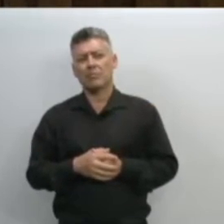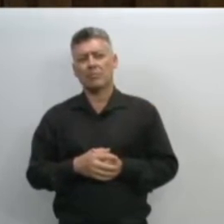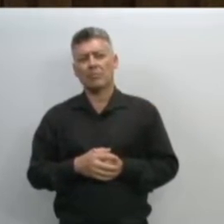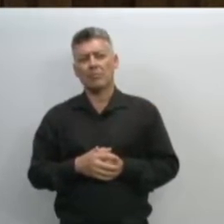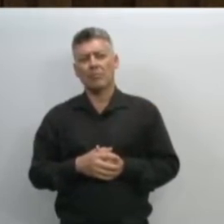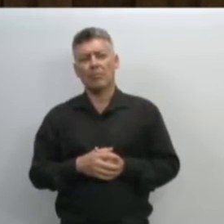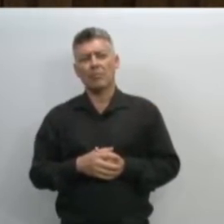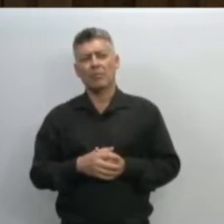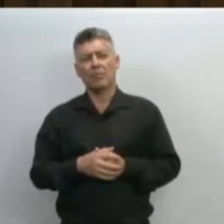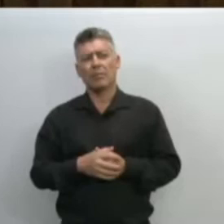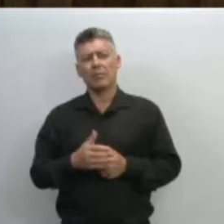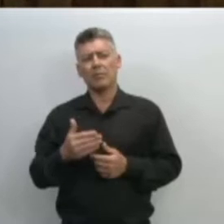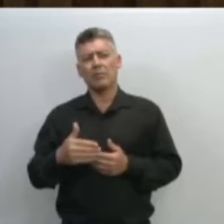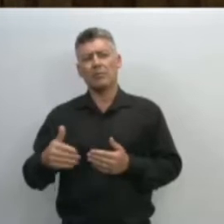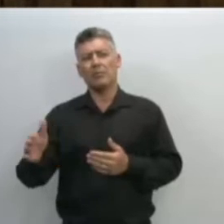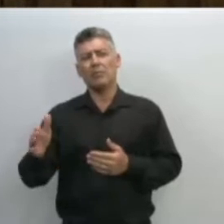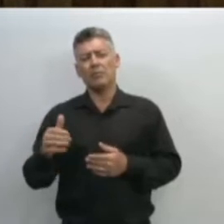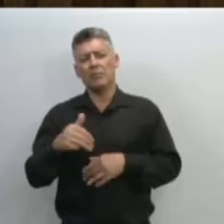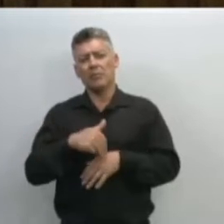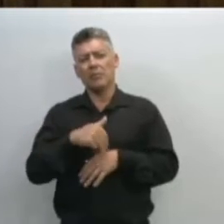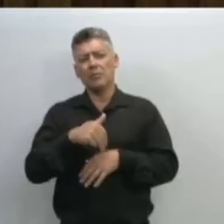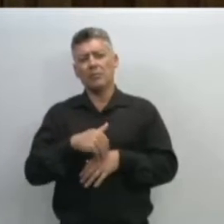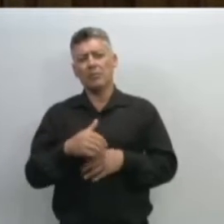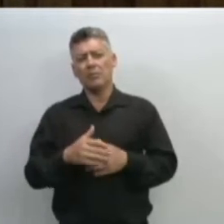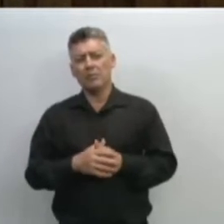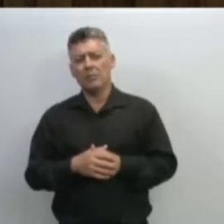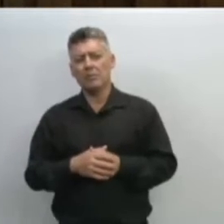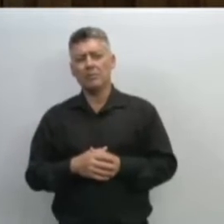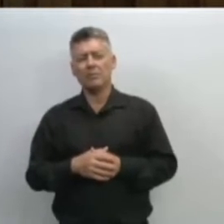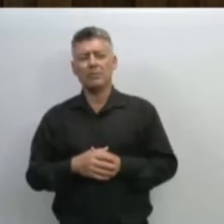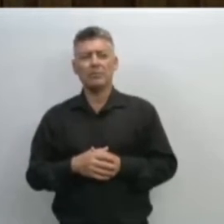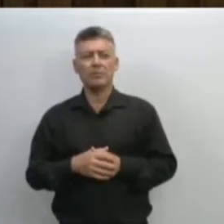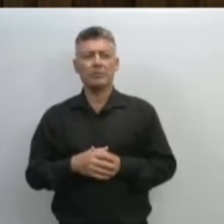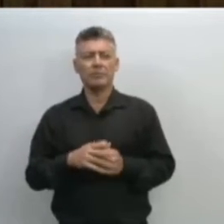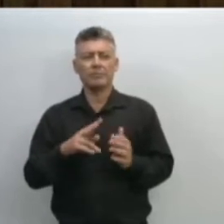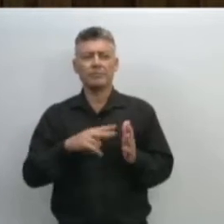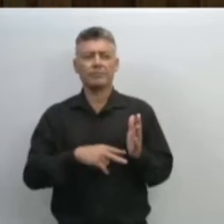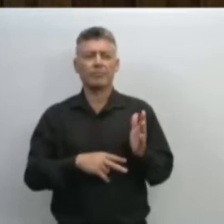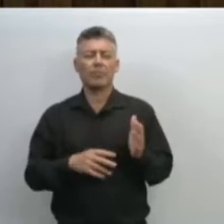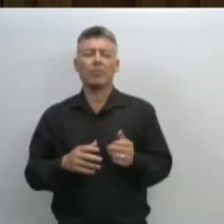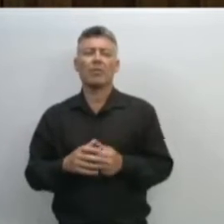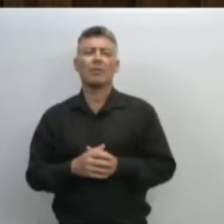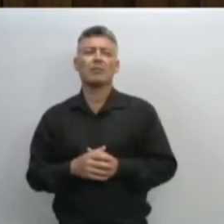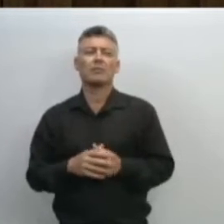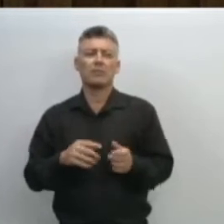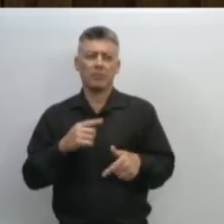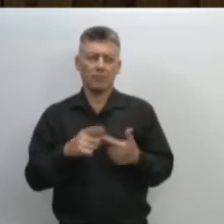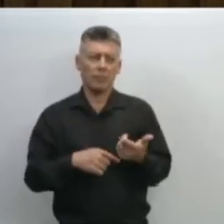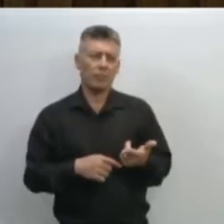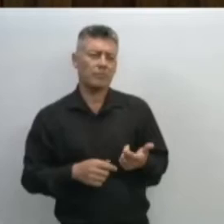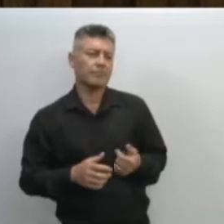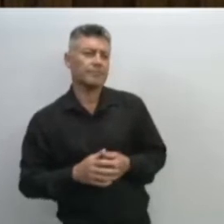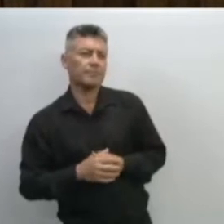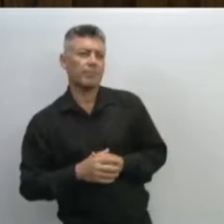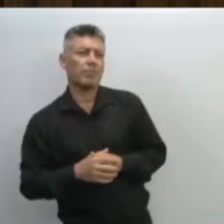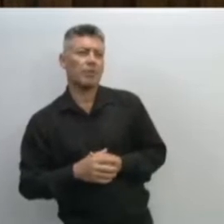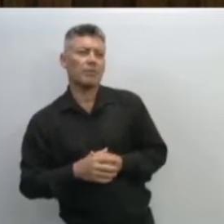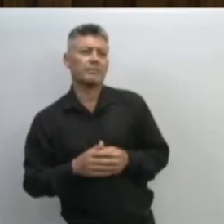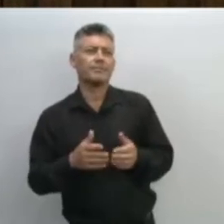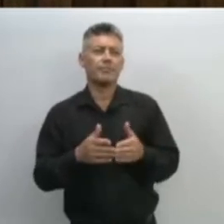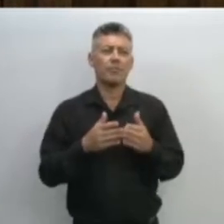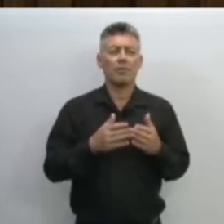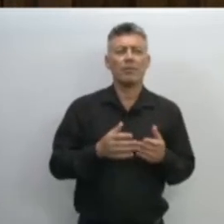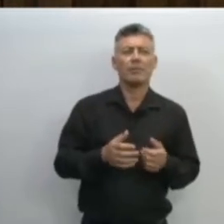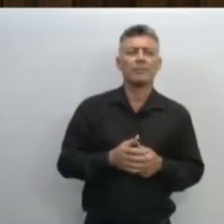Então, podemos dar continuidade, correto, vereadora? Vou fazer a leitura, em seguida passamos às